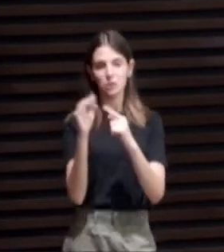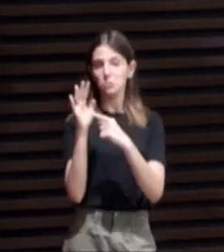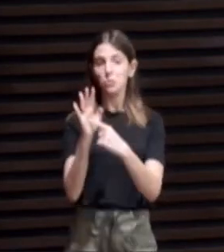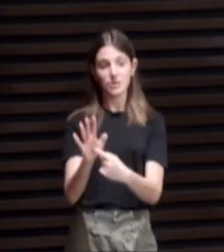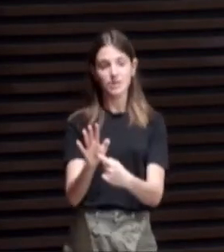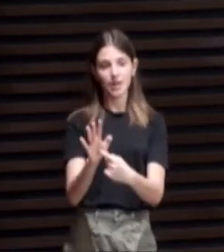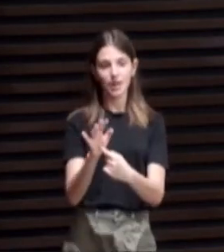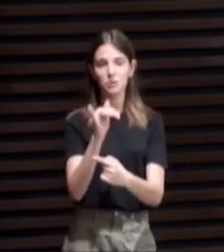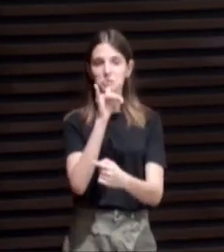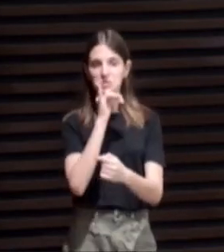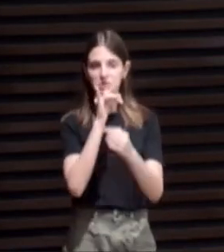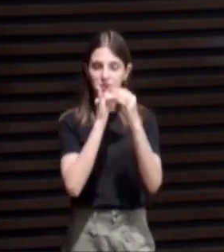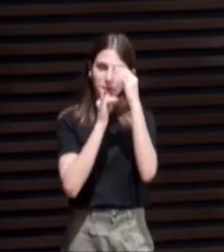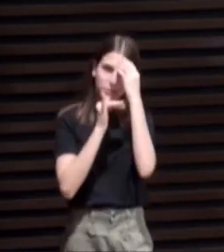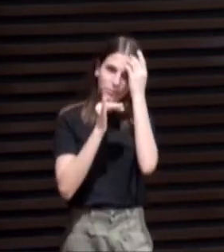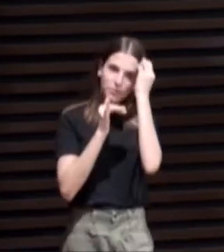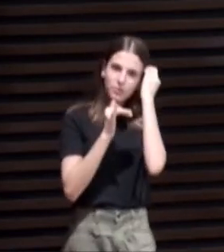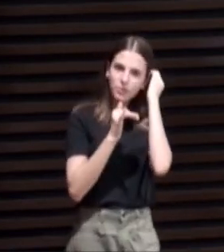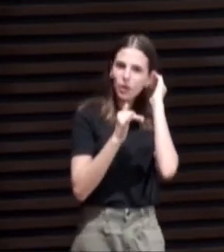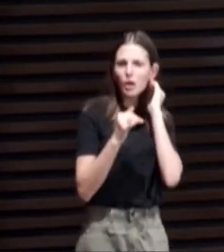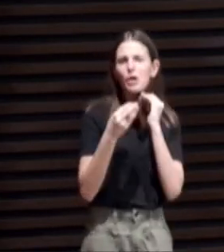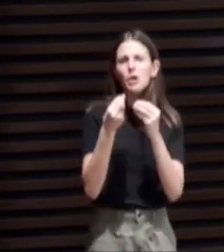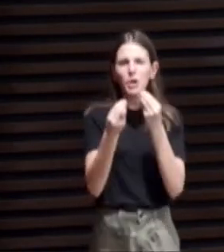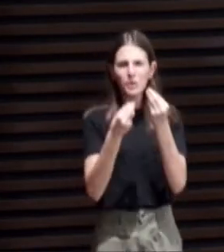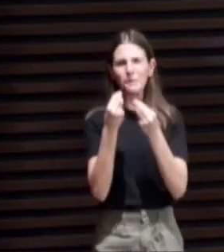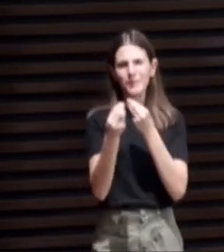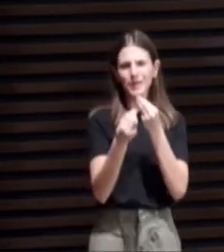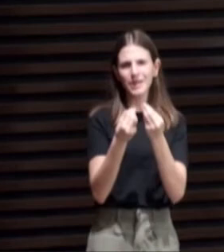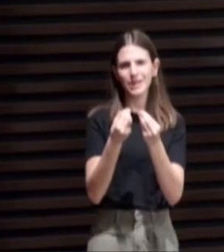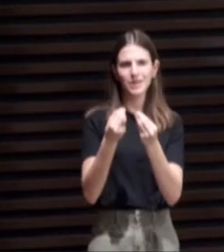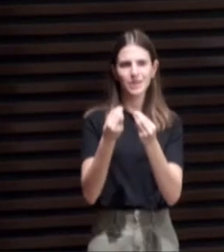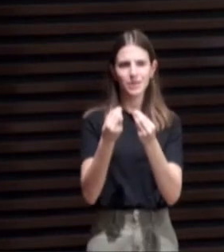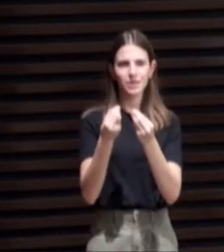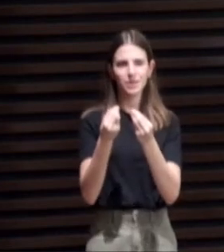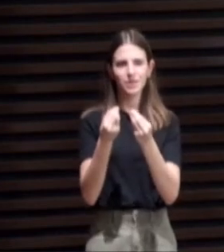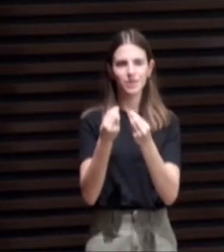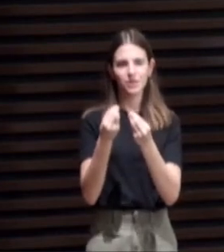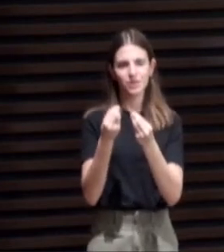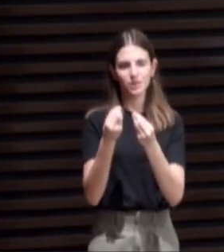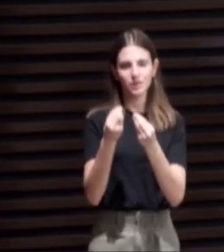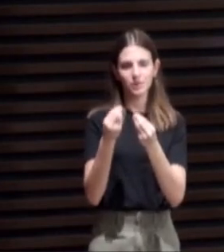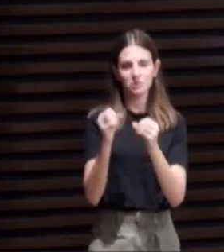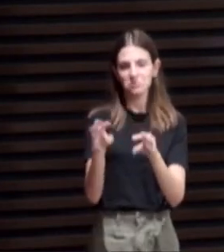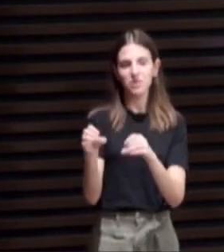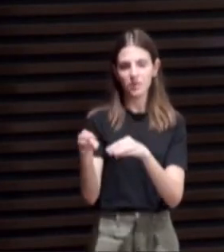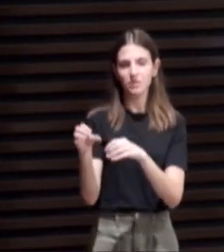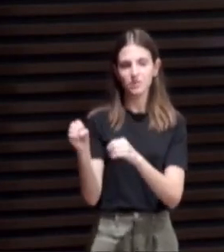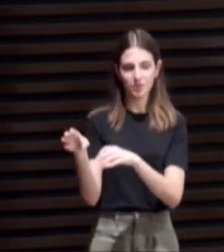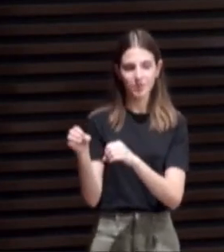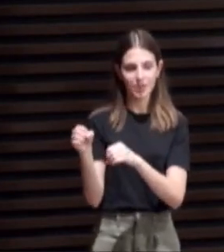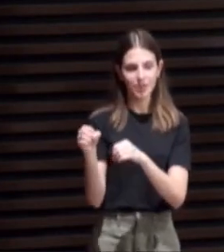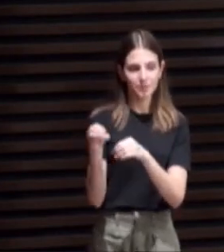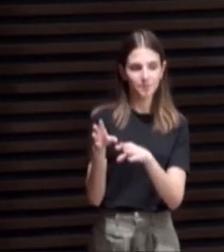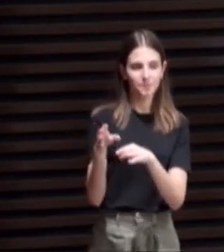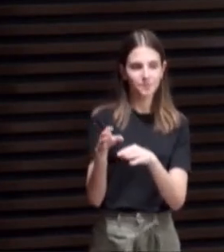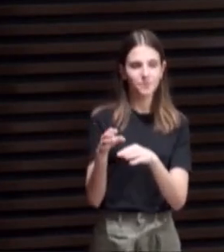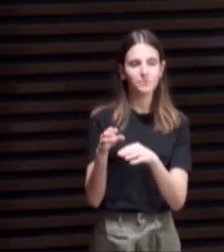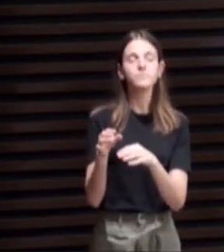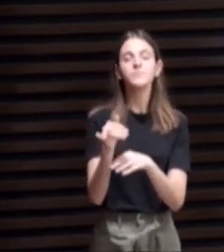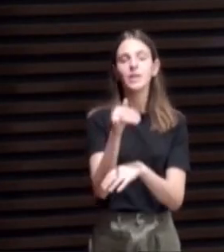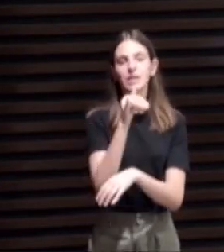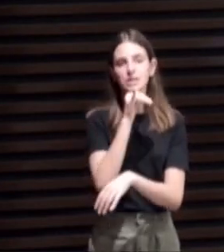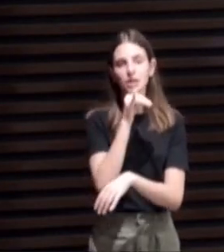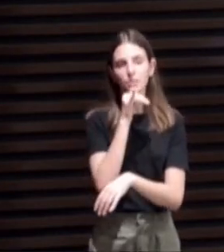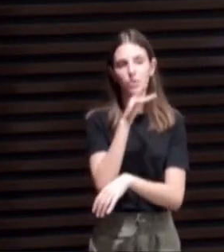como é que a gente faz isso na igreja? Como é que a gente imprime isso na igreja? Pelo exemplo. Por exemplo,